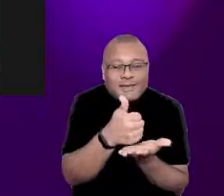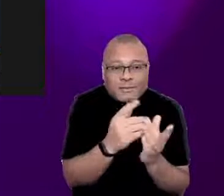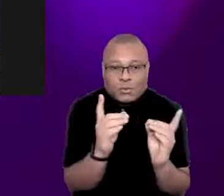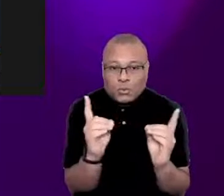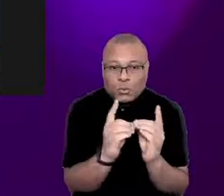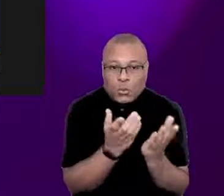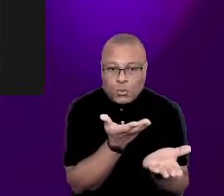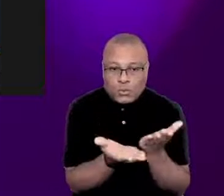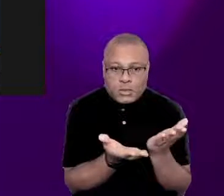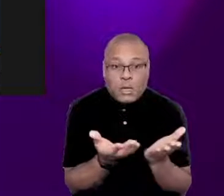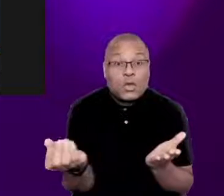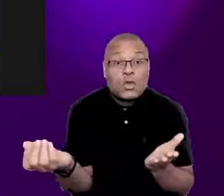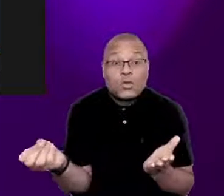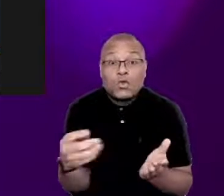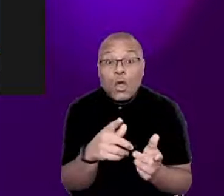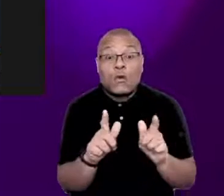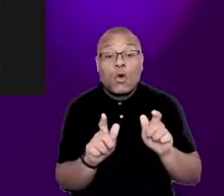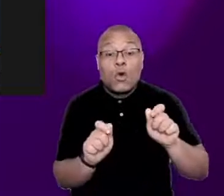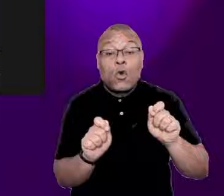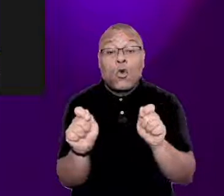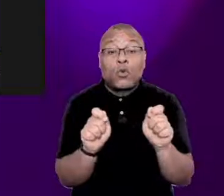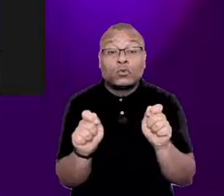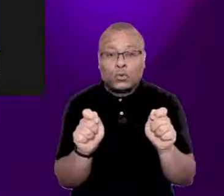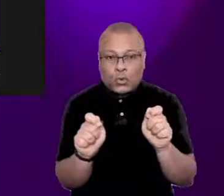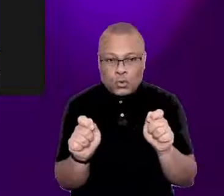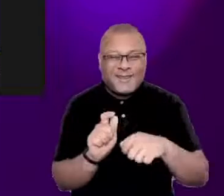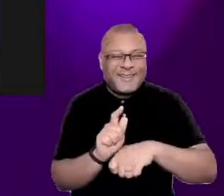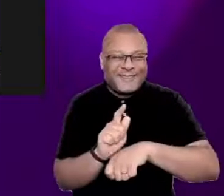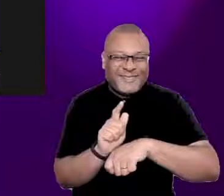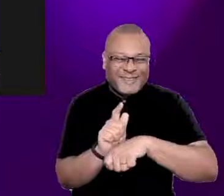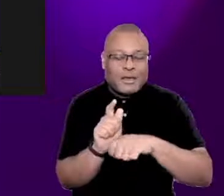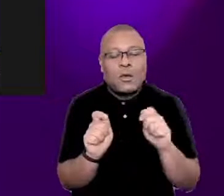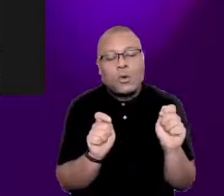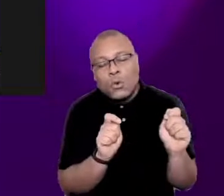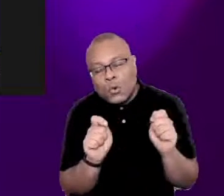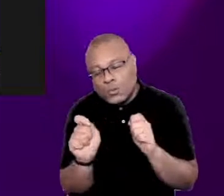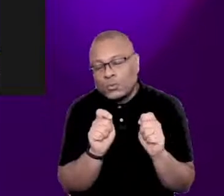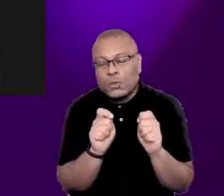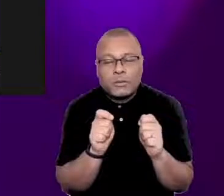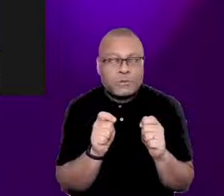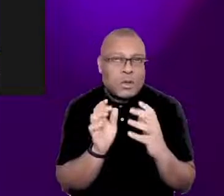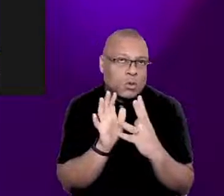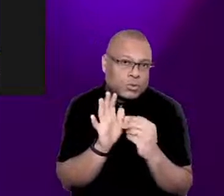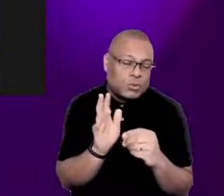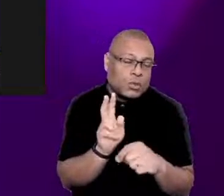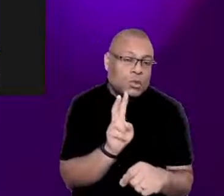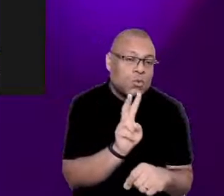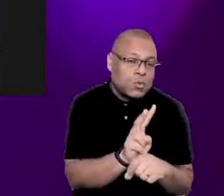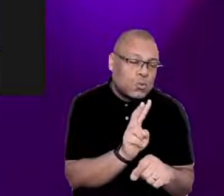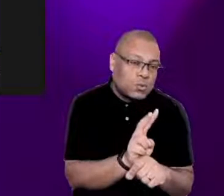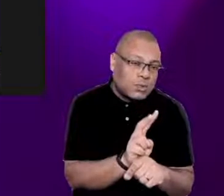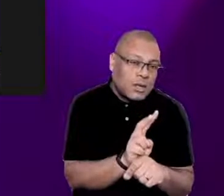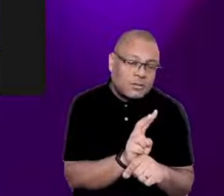nova governança se estabelece, e aí não é só a governança do modelo de cuidado, mas a governança como um todo